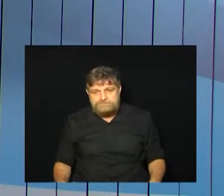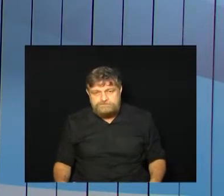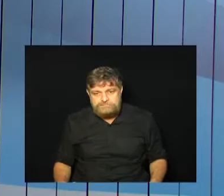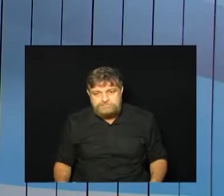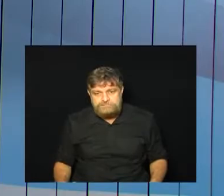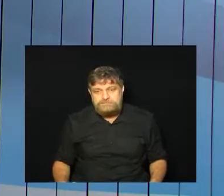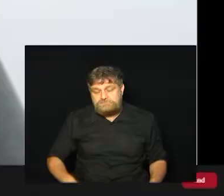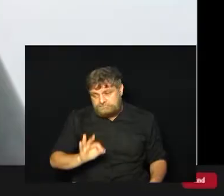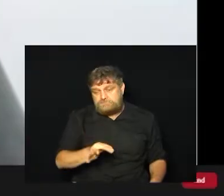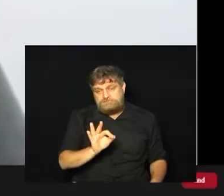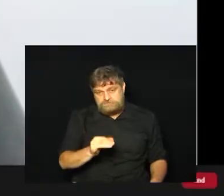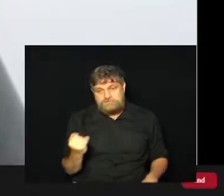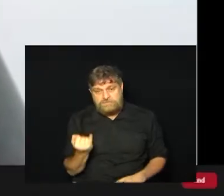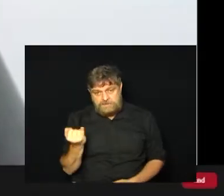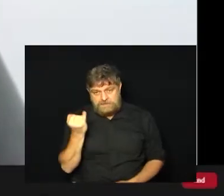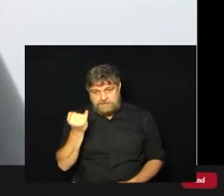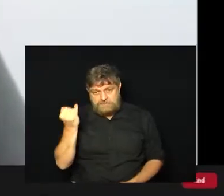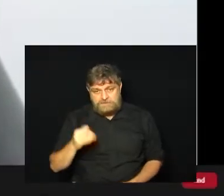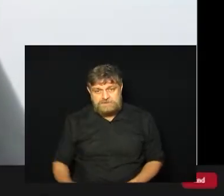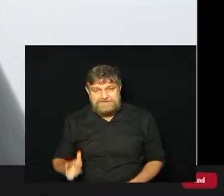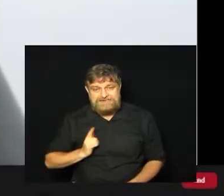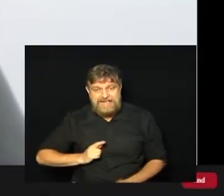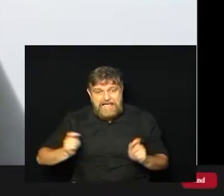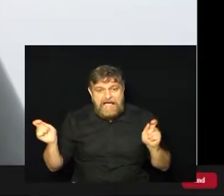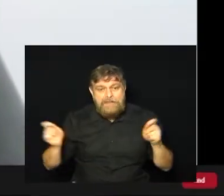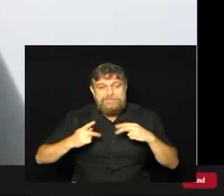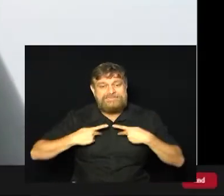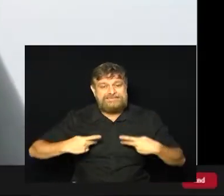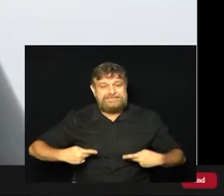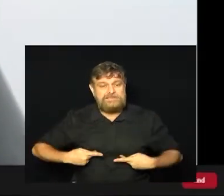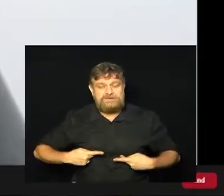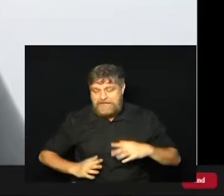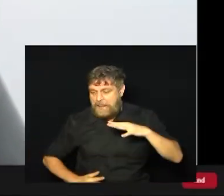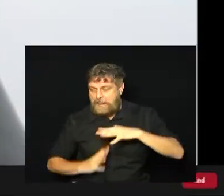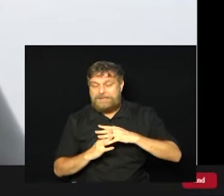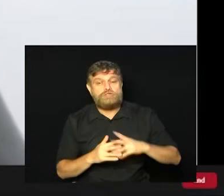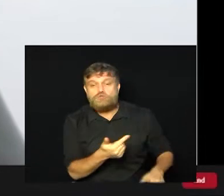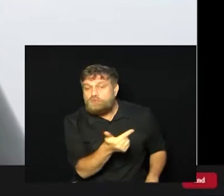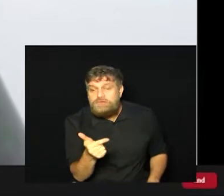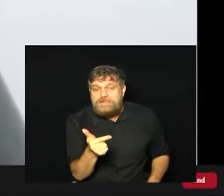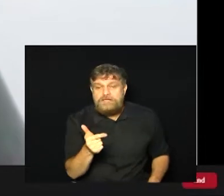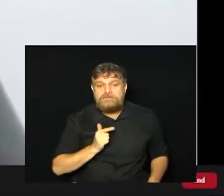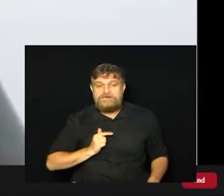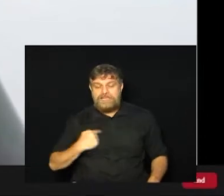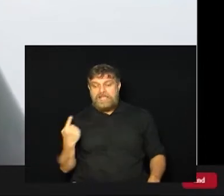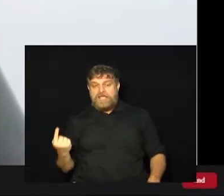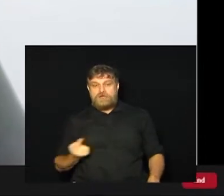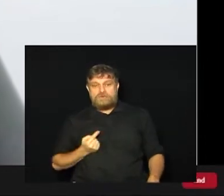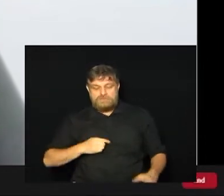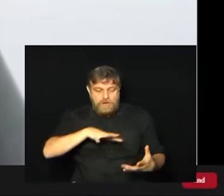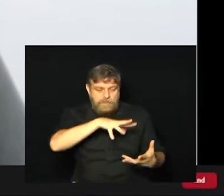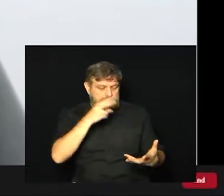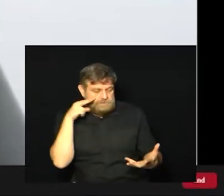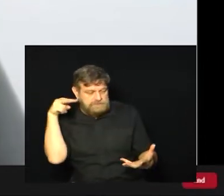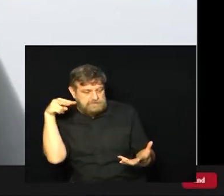Sim, é importante porque, olha só, a capacidade do ser humano ela é ilimitada. O que é limitado é a nossa visão de mundo, porque